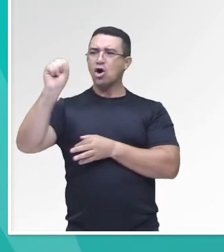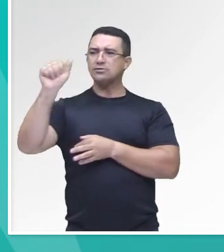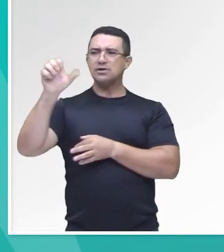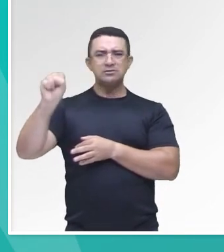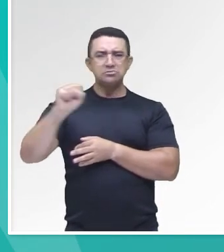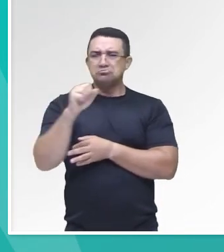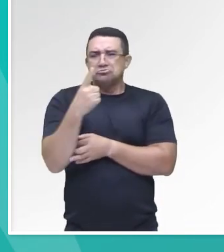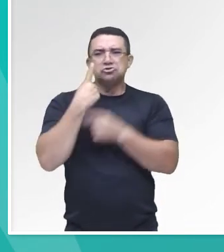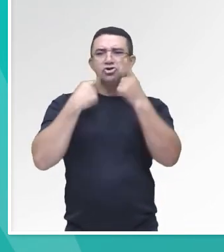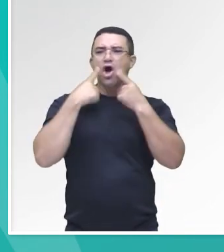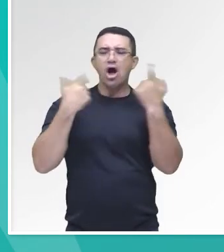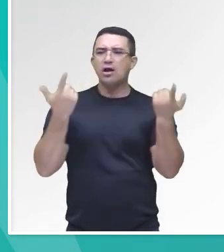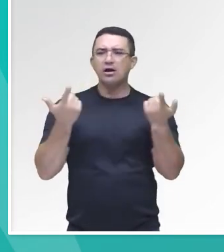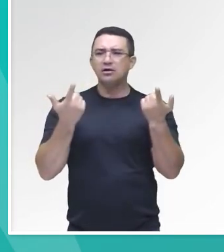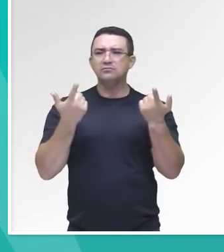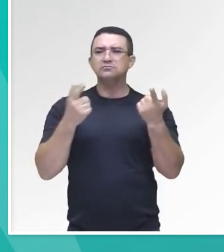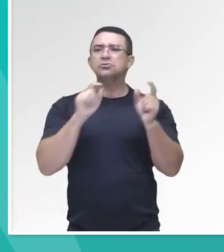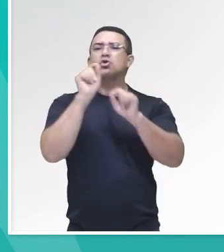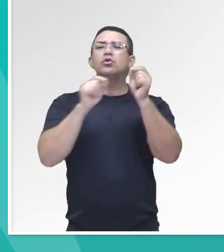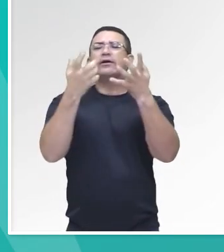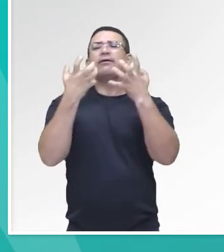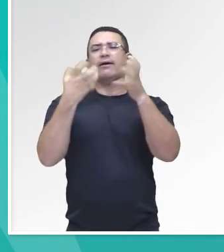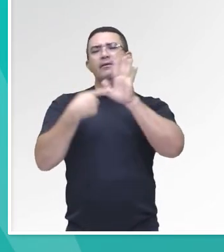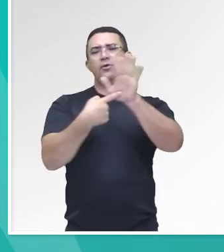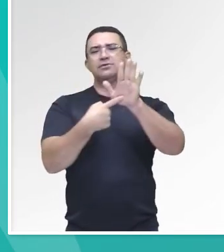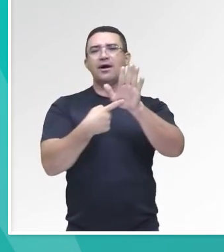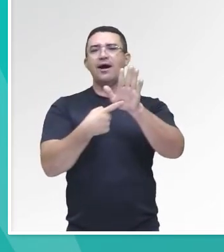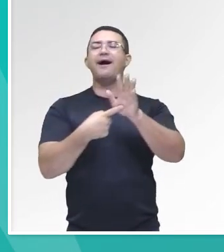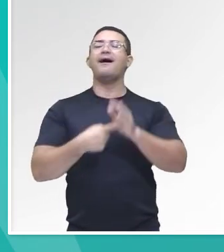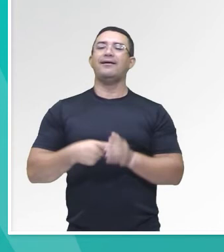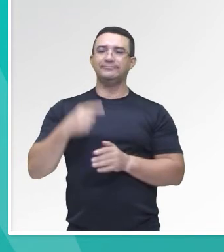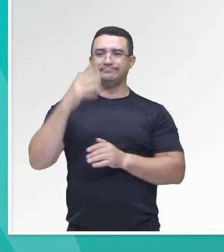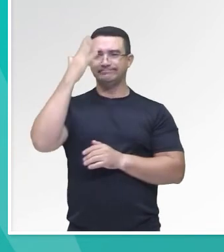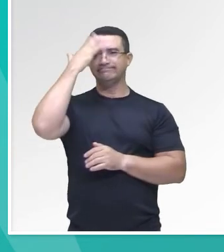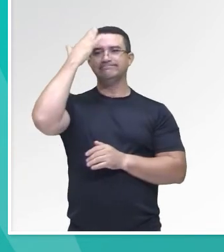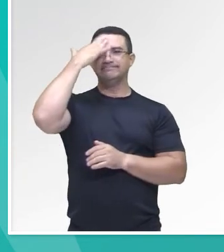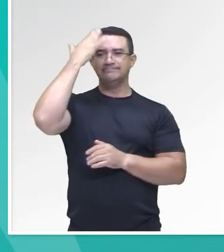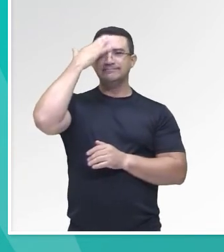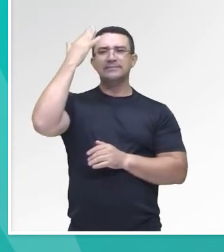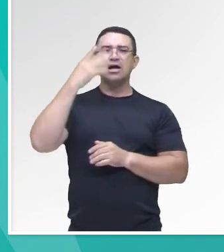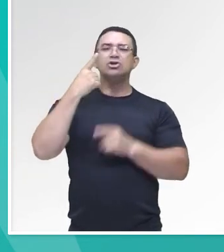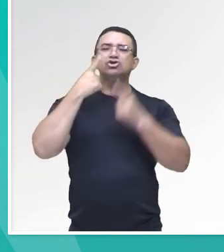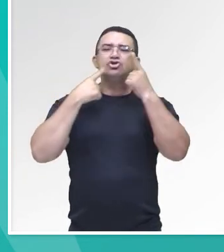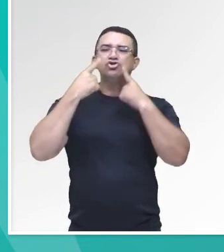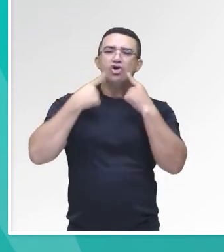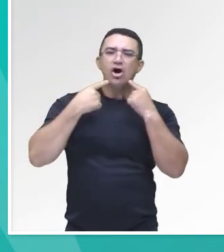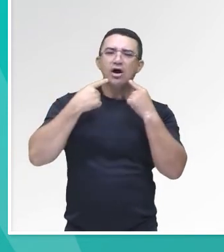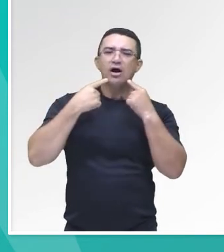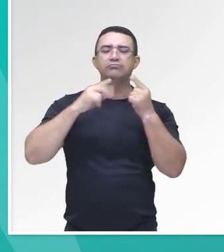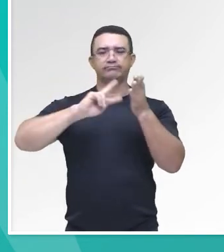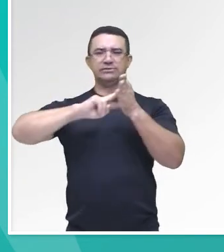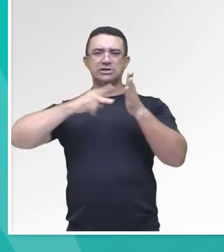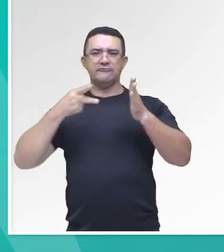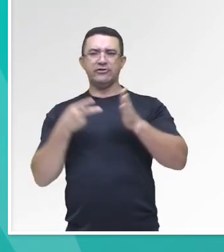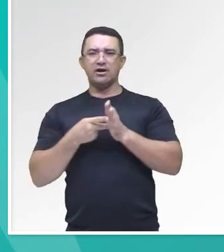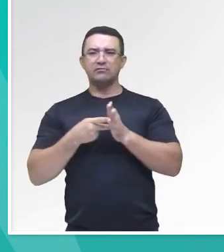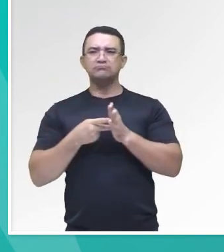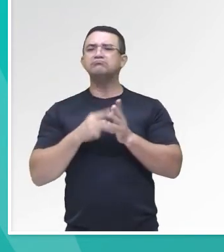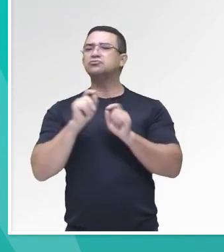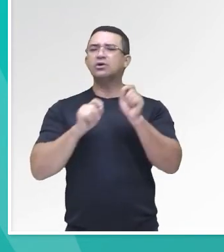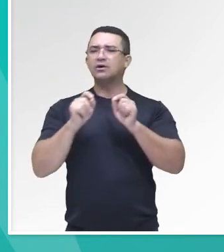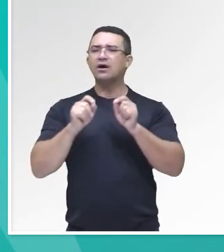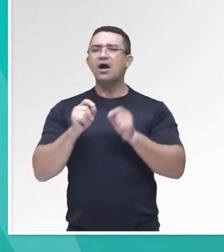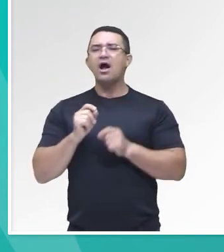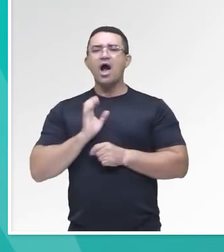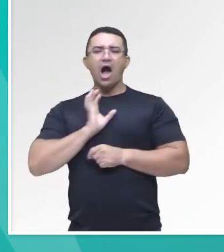representar com esse choro, né? É a tristeza, né, de um amor talvez não correspondido, não é verdade? Então